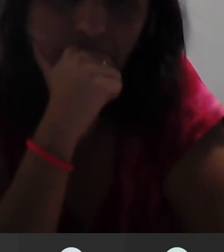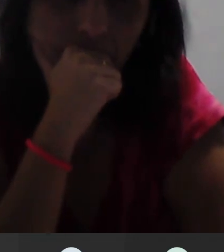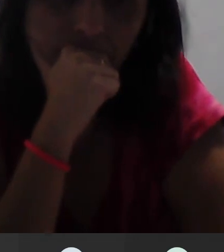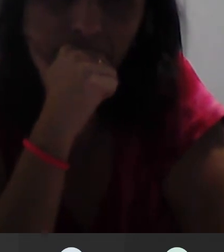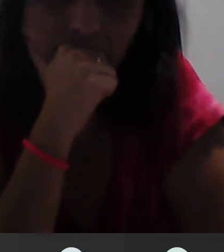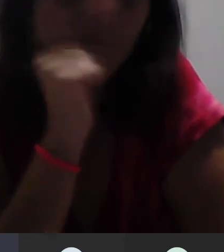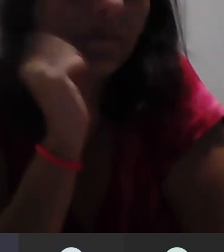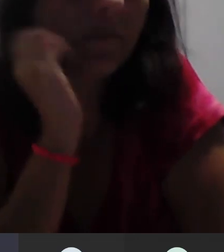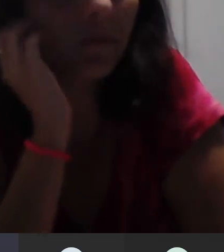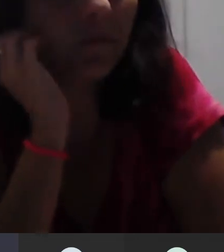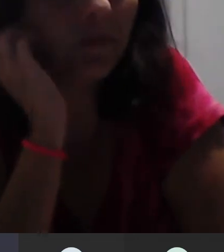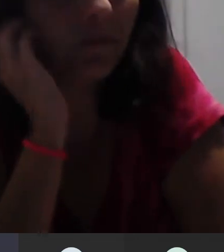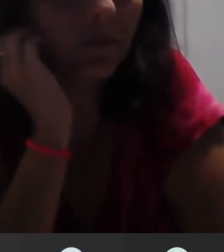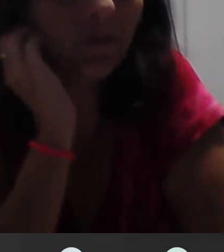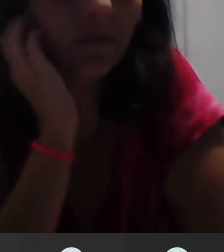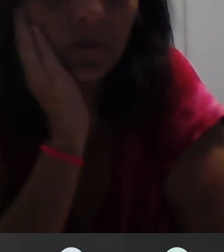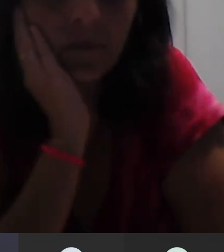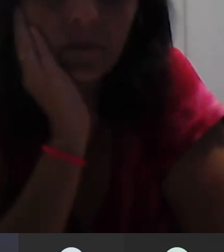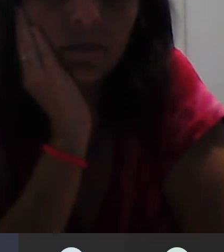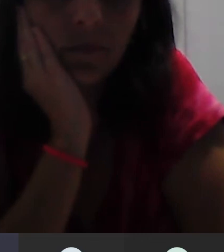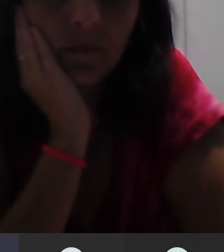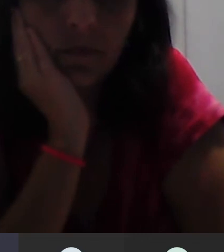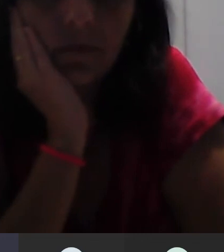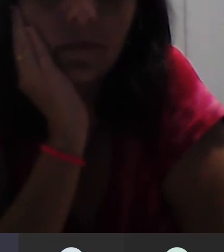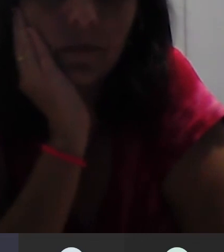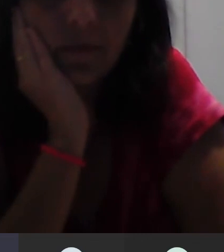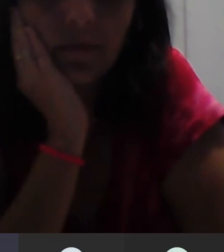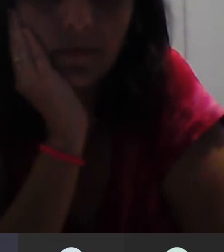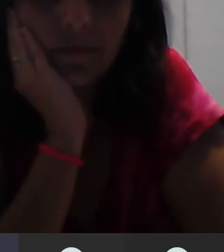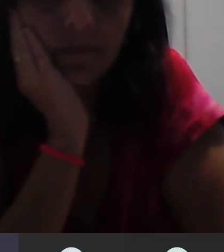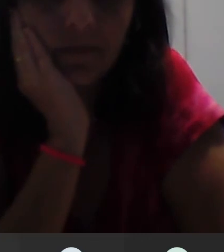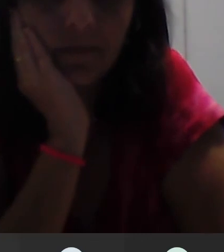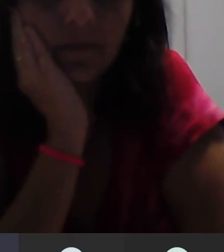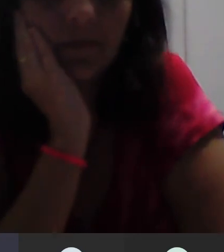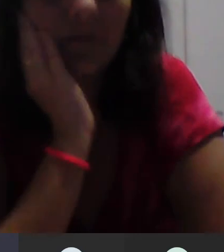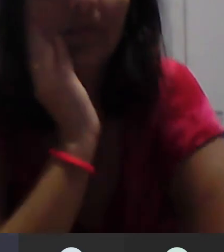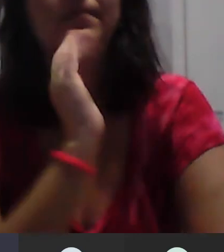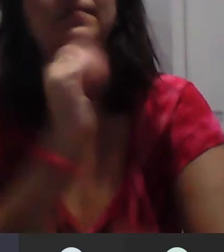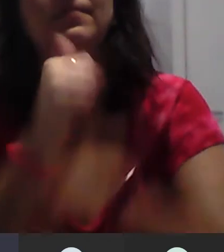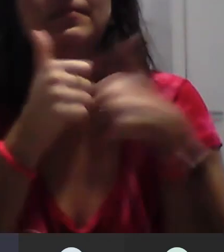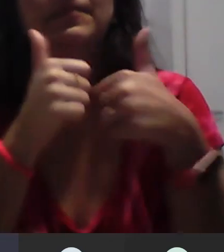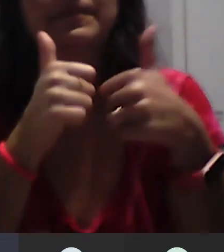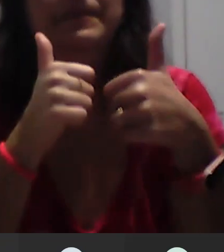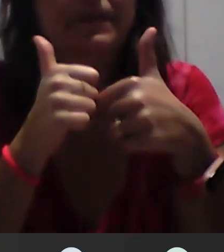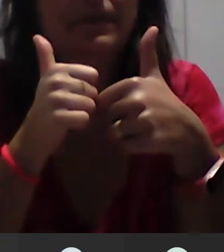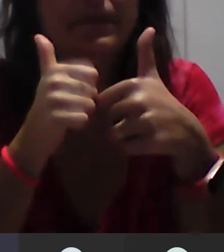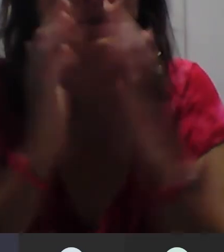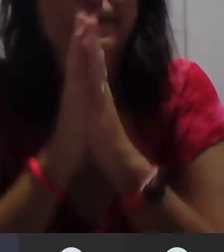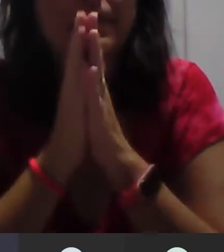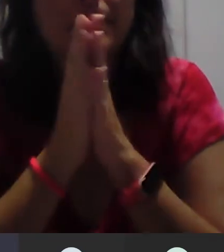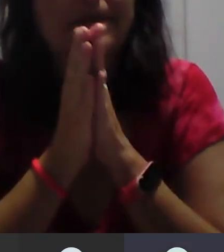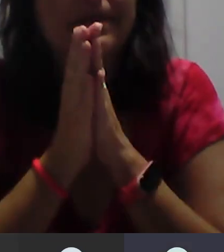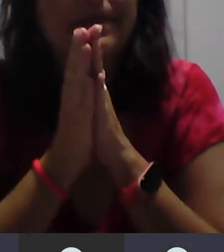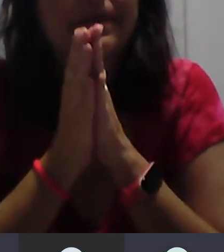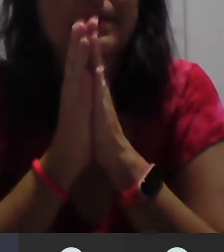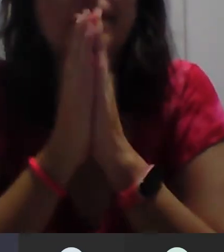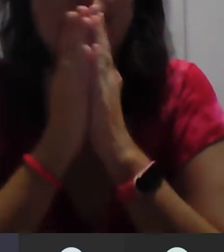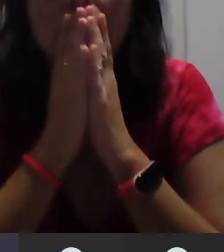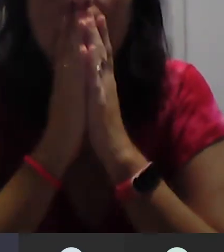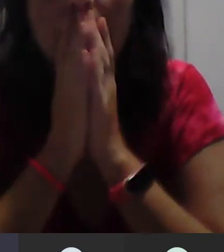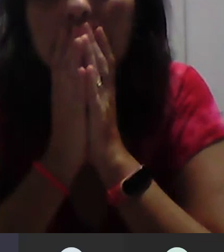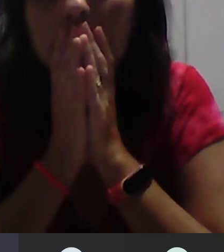lá para atender vocês. Tá ok? Ok, muito obrigada. Você vai estar